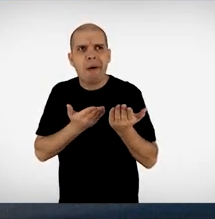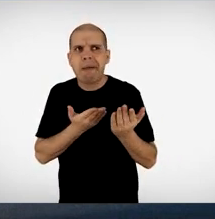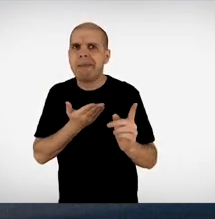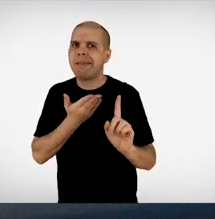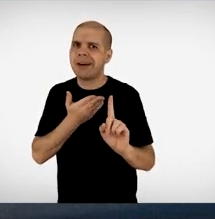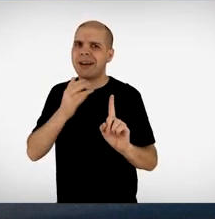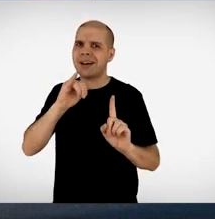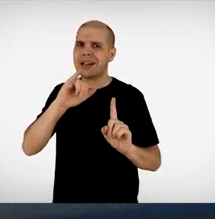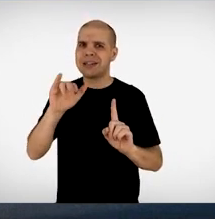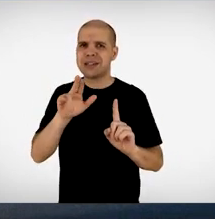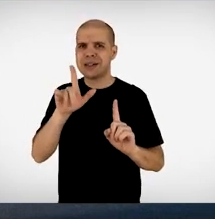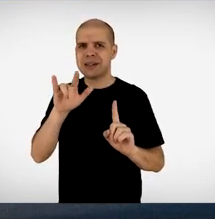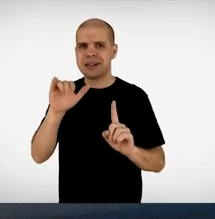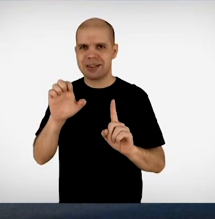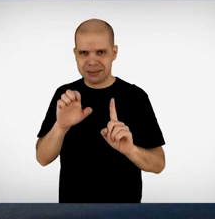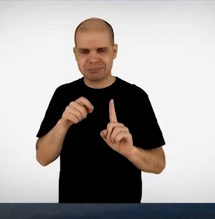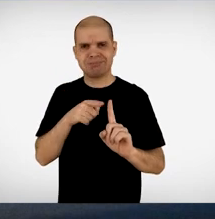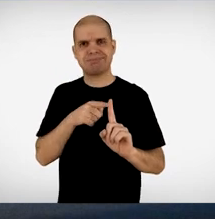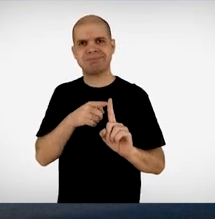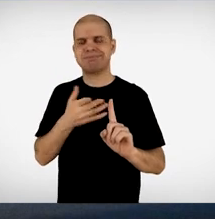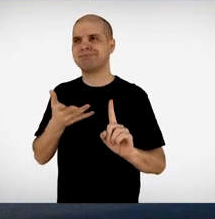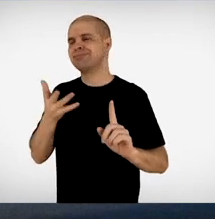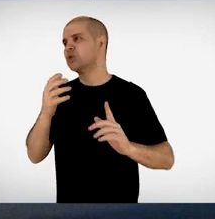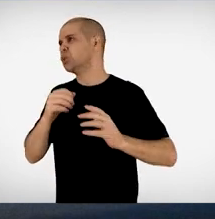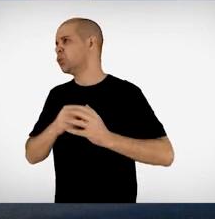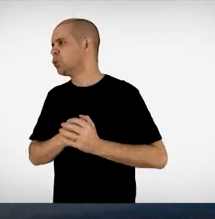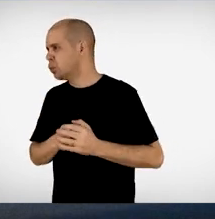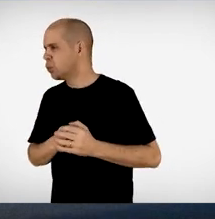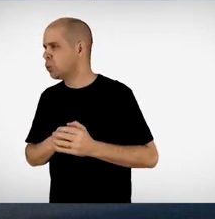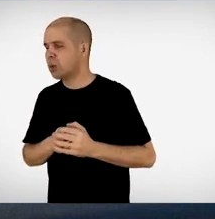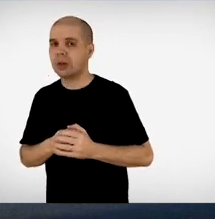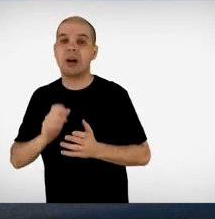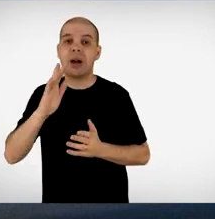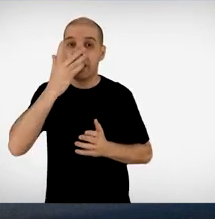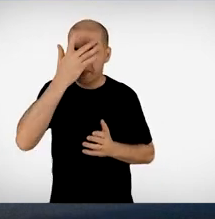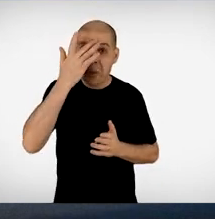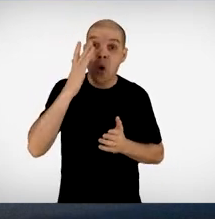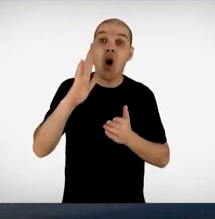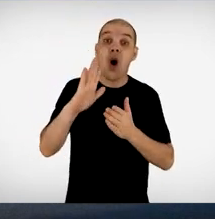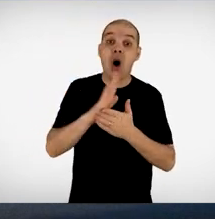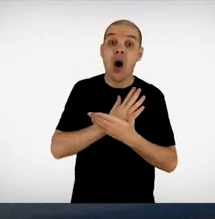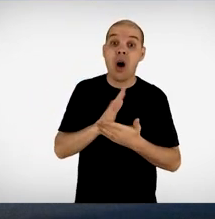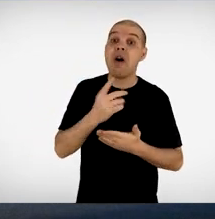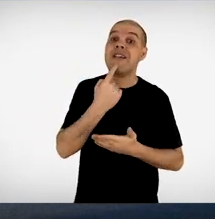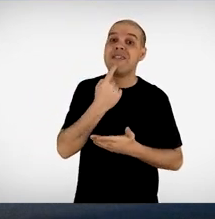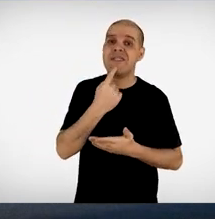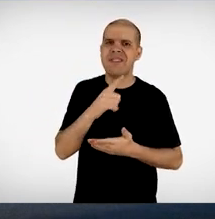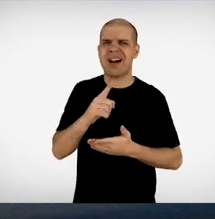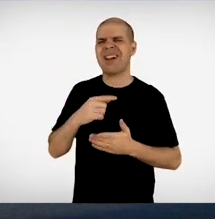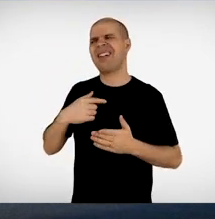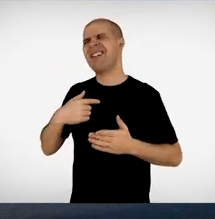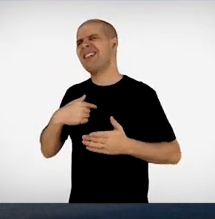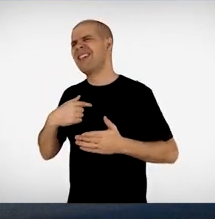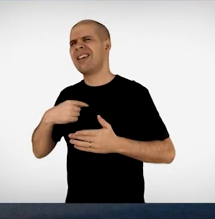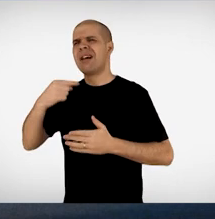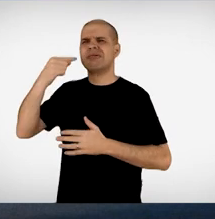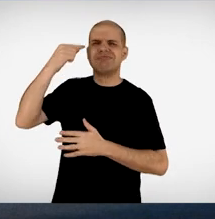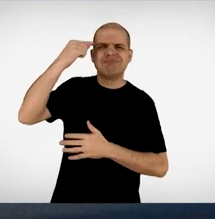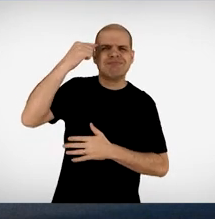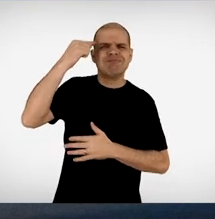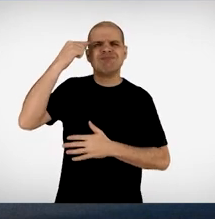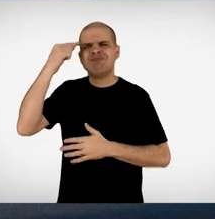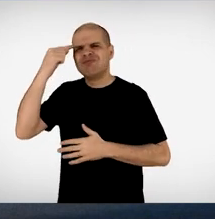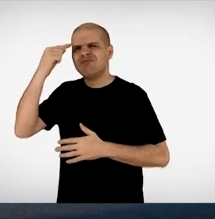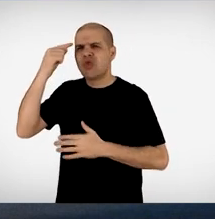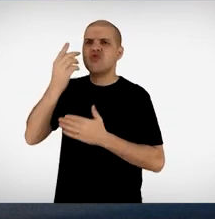Mas eu tenho bode daquelas pessoas assim, ai, eu tirei 5 anos sabáticos para viajar pela Europa, que é